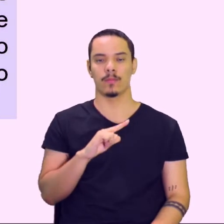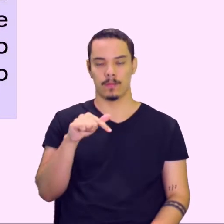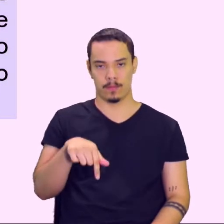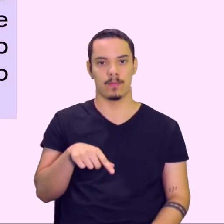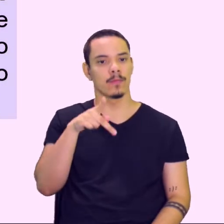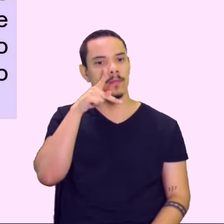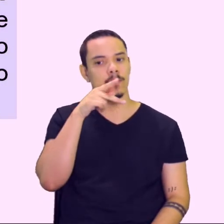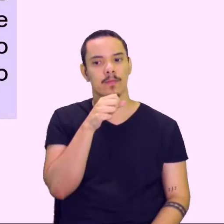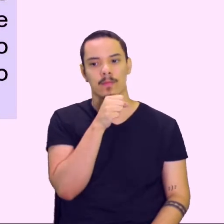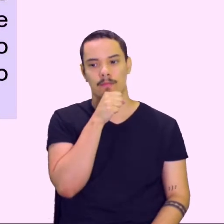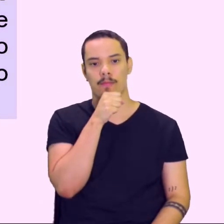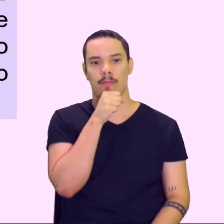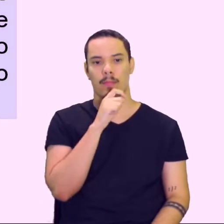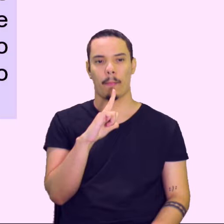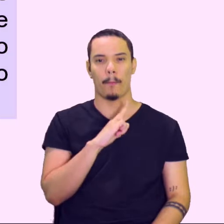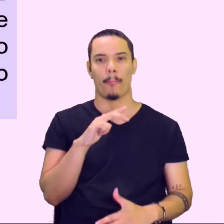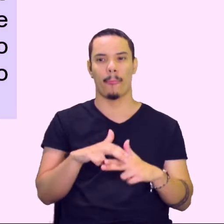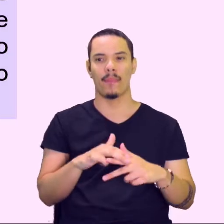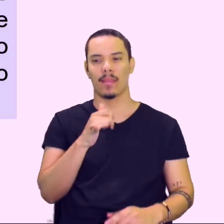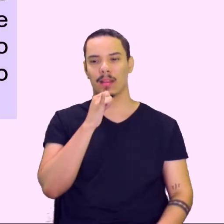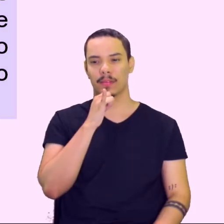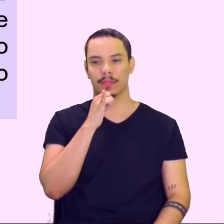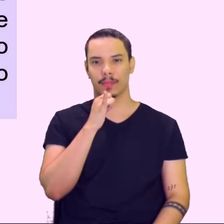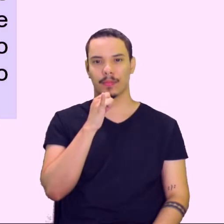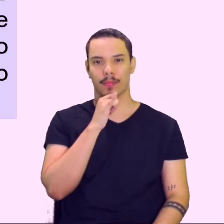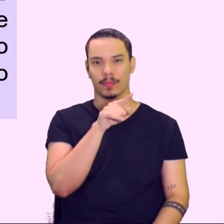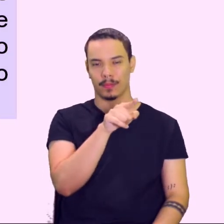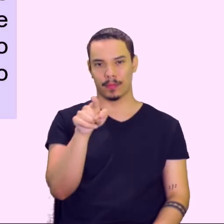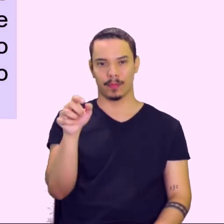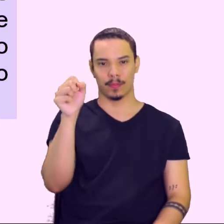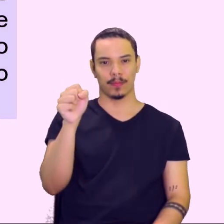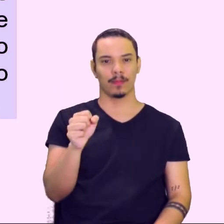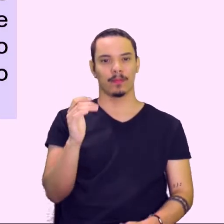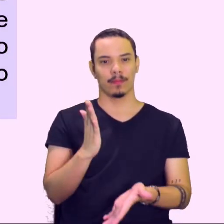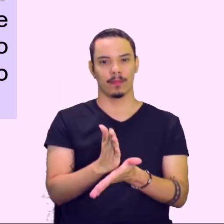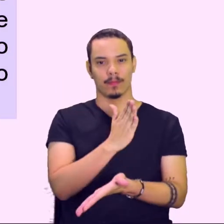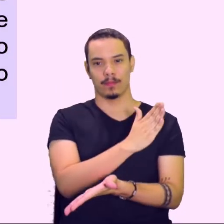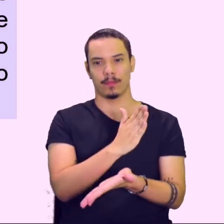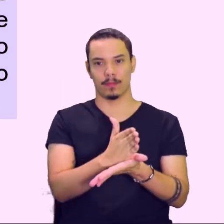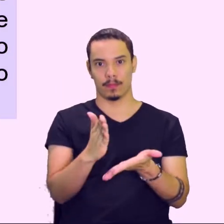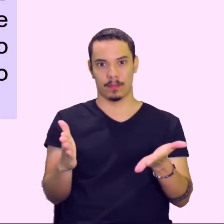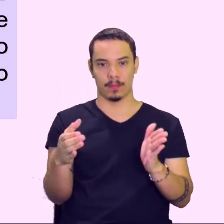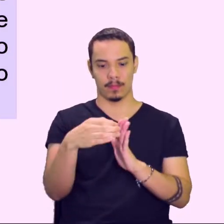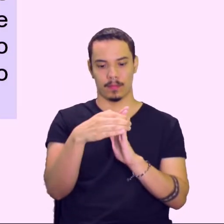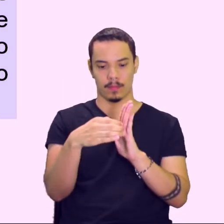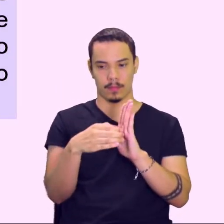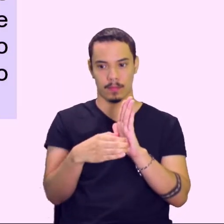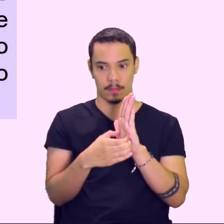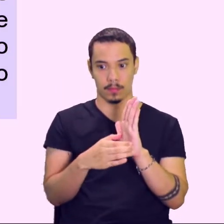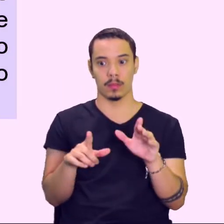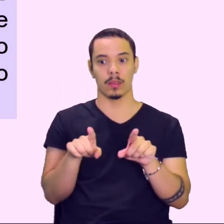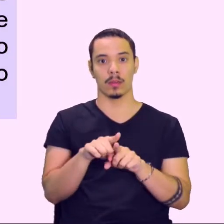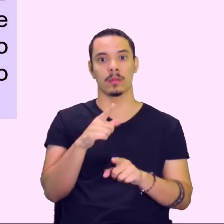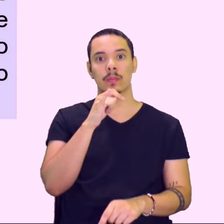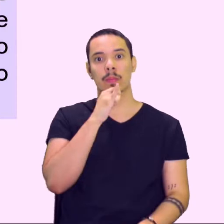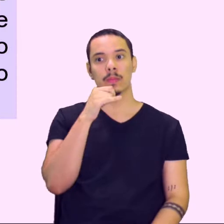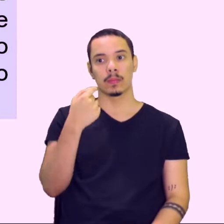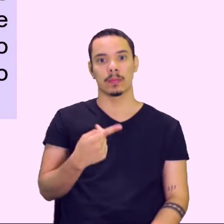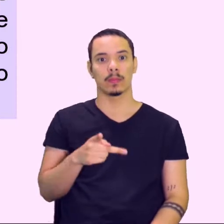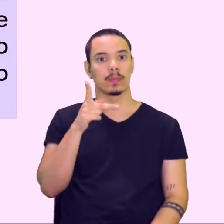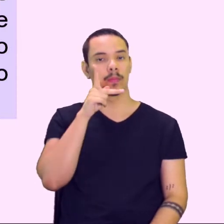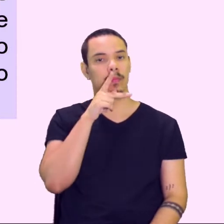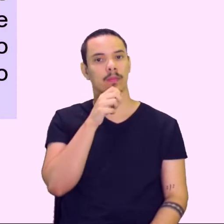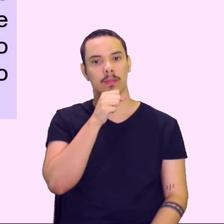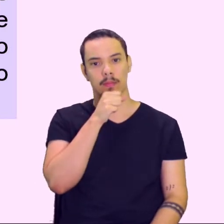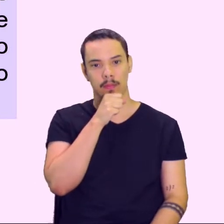Isso. Certo? Então é um exemplo aí, ó, dessa subdivisão, Municipal, né? isso. Dessas esferas, e é um exemplo aqui em Porto Velho. Isso. Com certeza